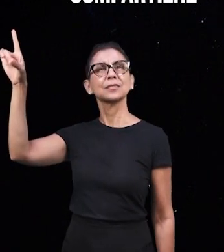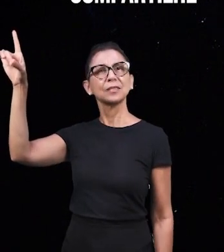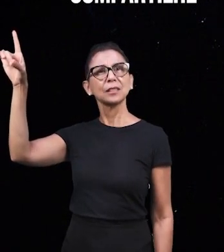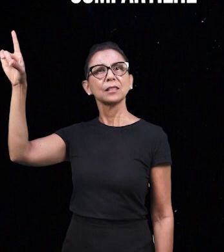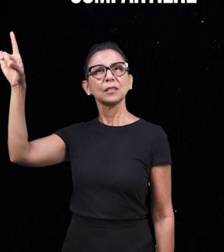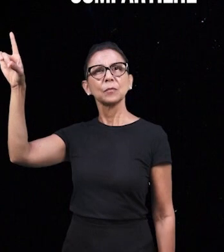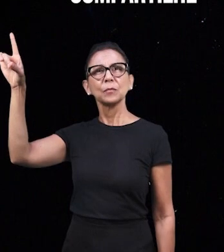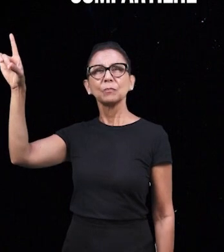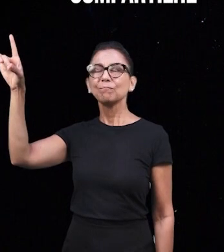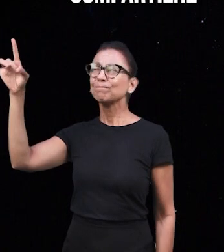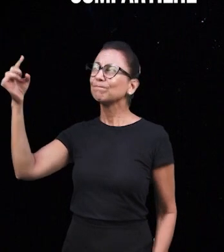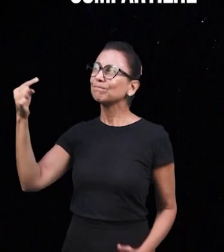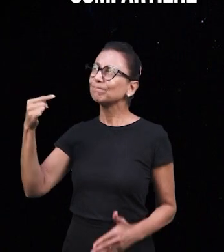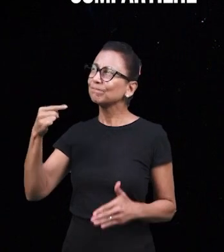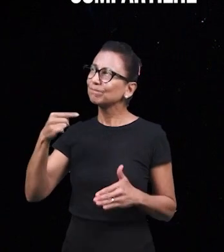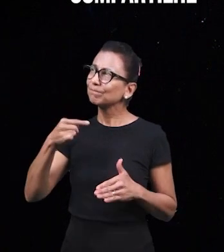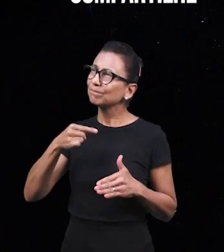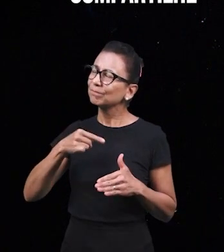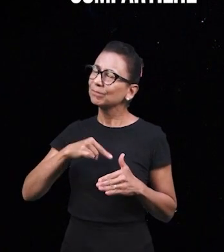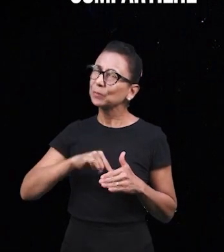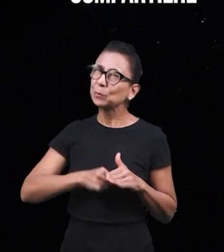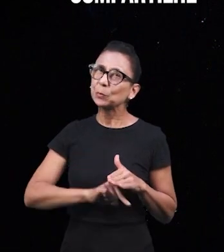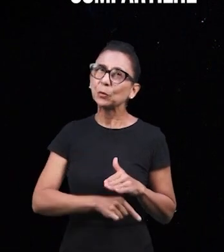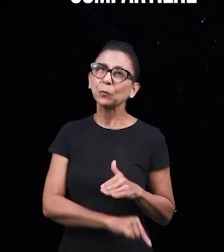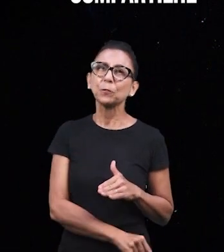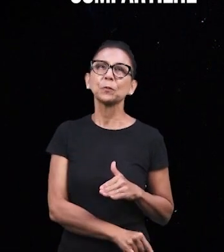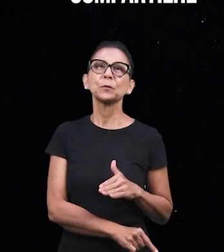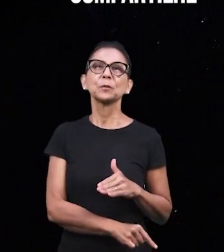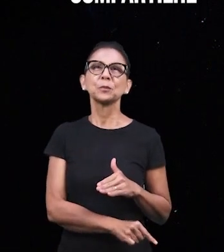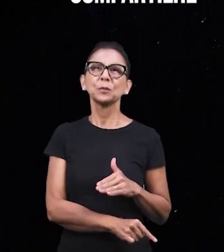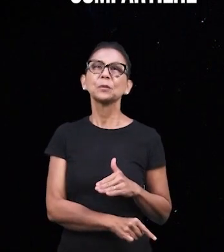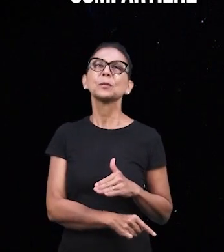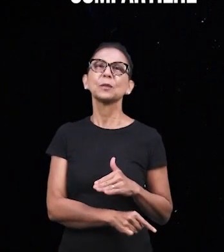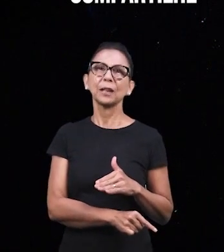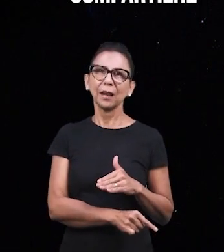Deus? Que profundo